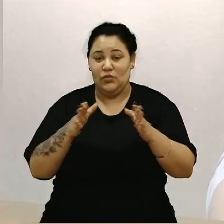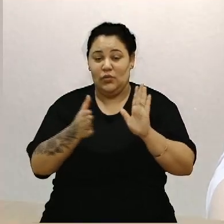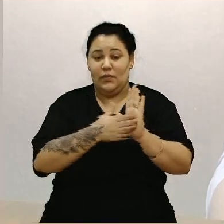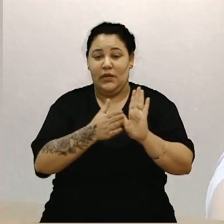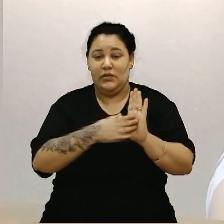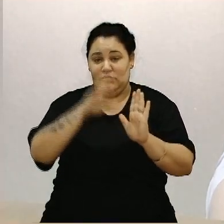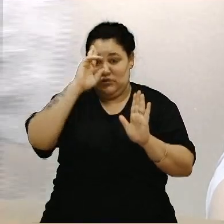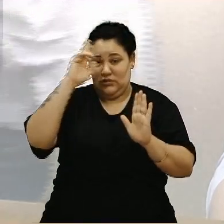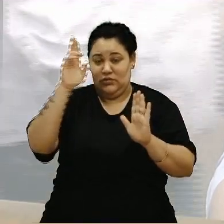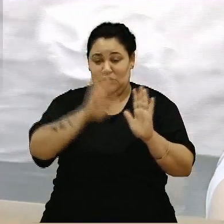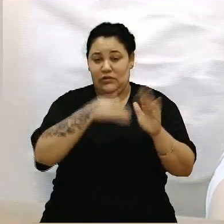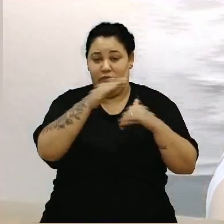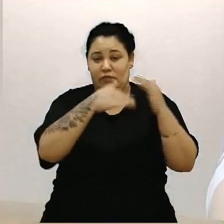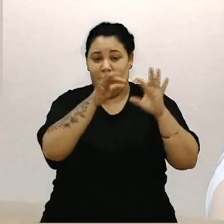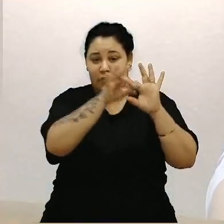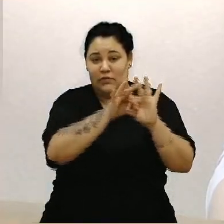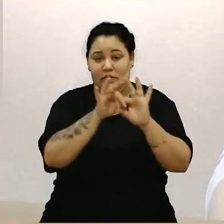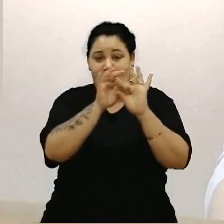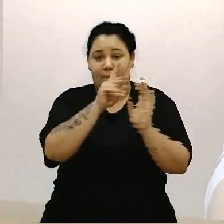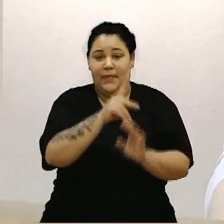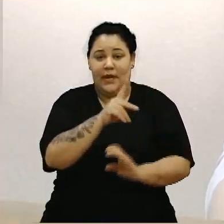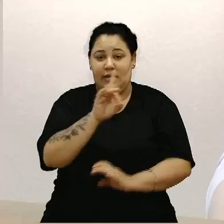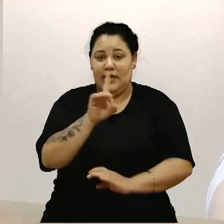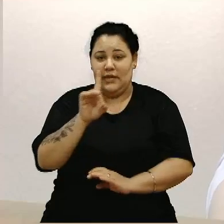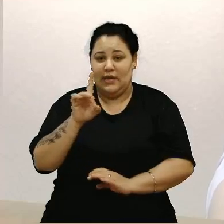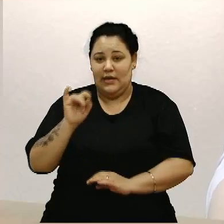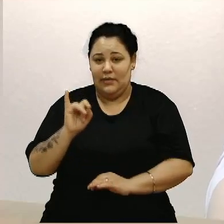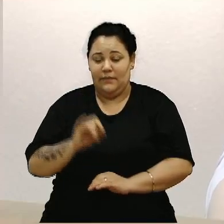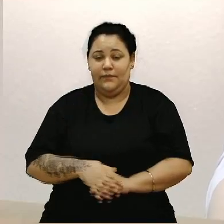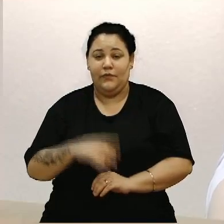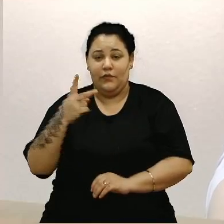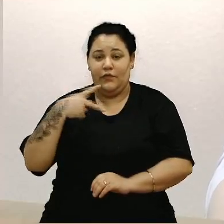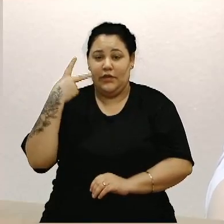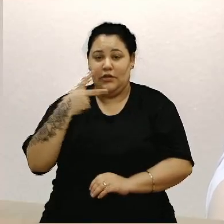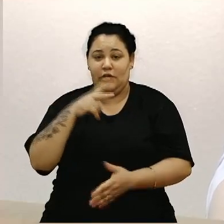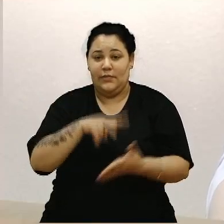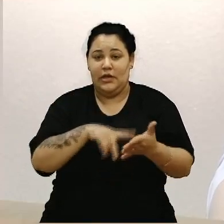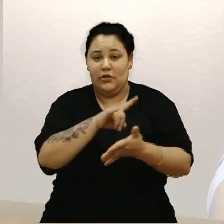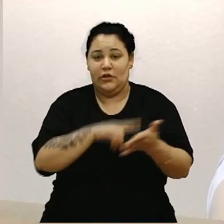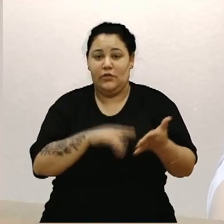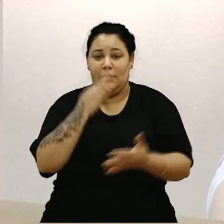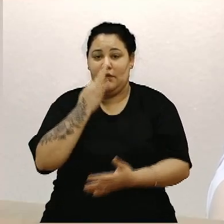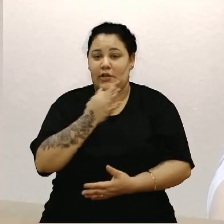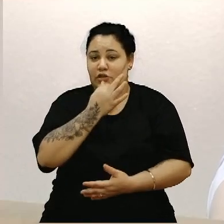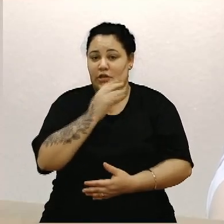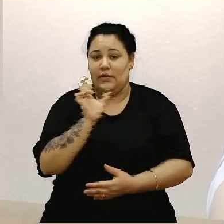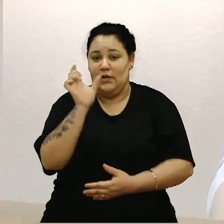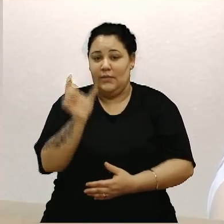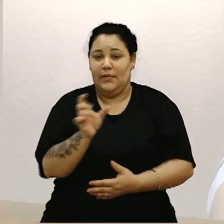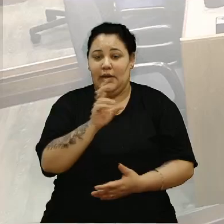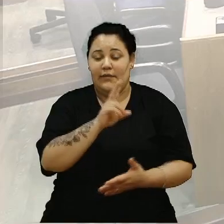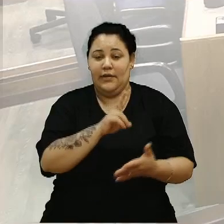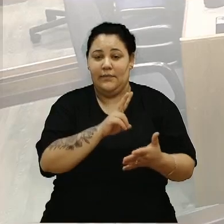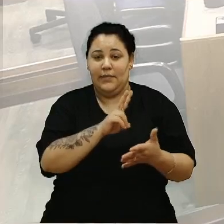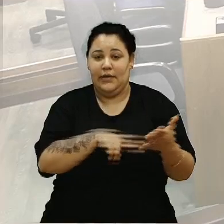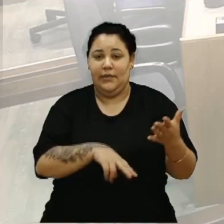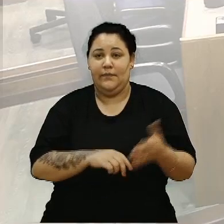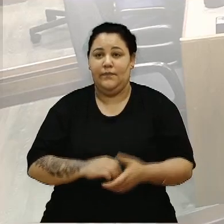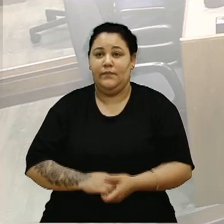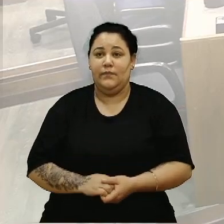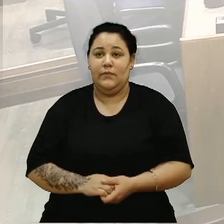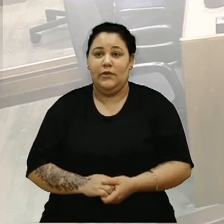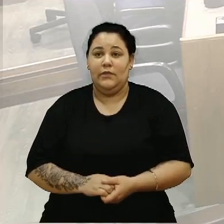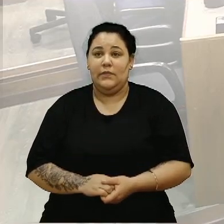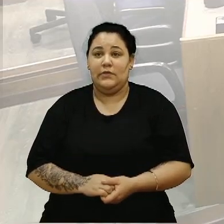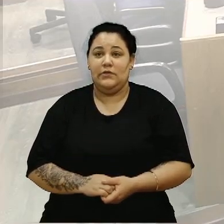Desenvolvimento Integrado PDDI. Relatora, a vereadora Tatiane Frisso. Com a palavra, a relatora.